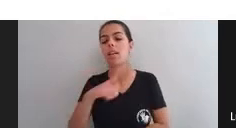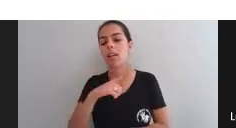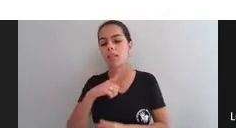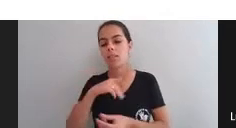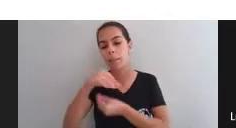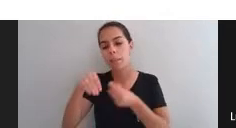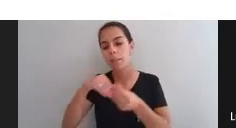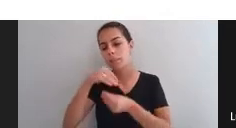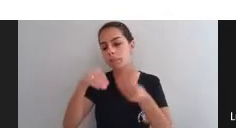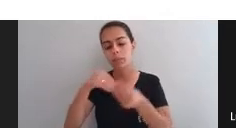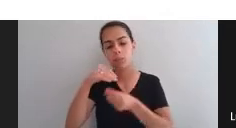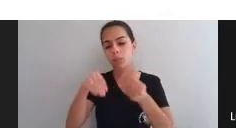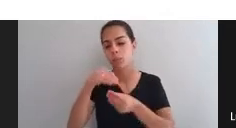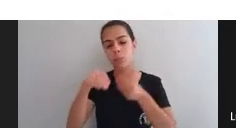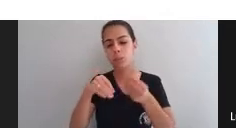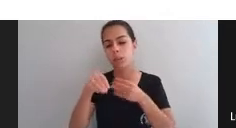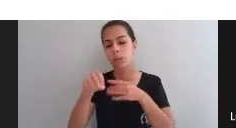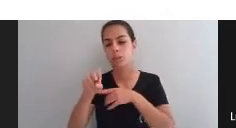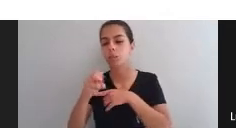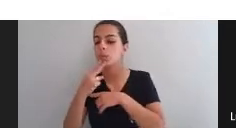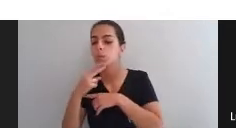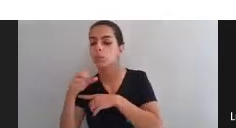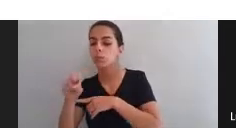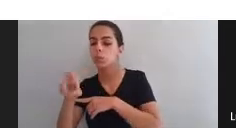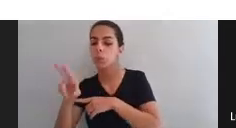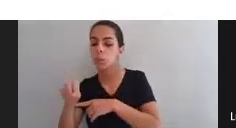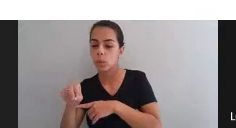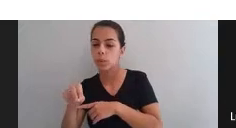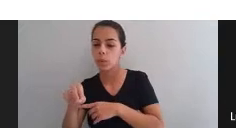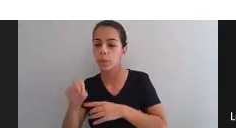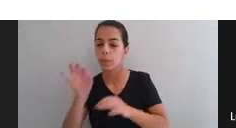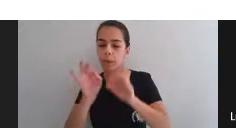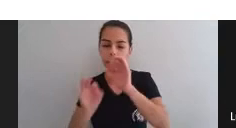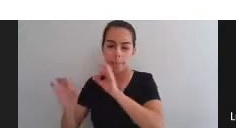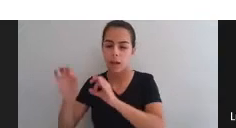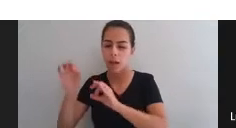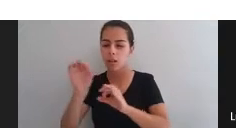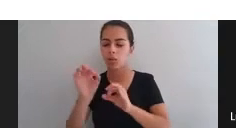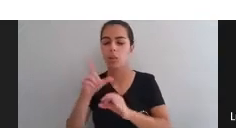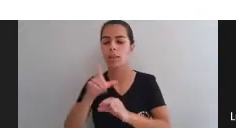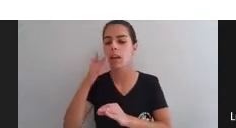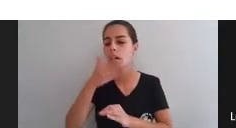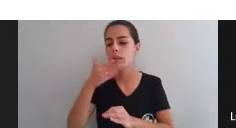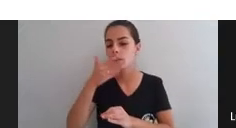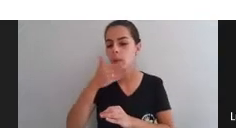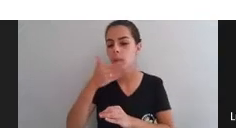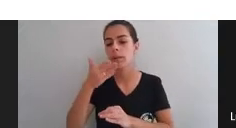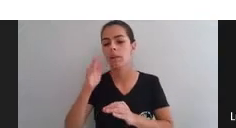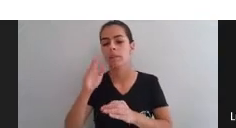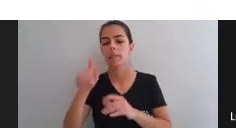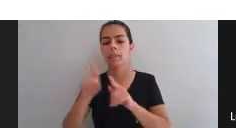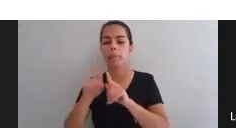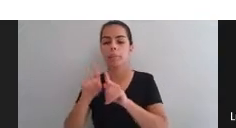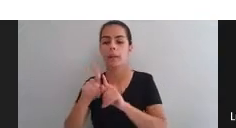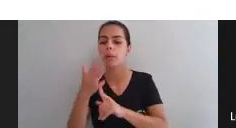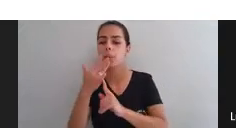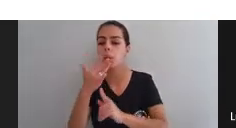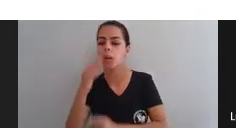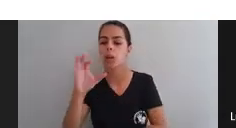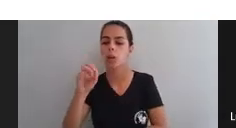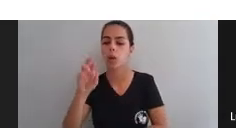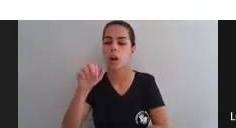mistura aleatória ali de partículas de açúcar, partículas de corantes,